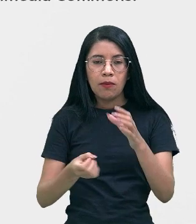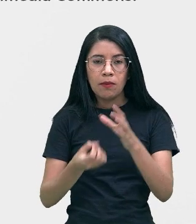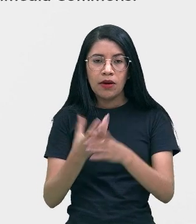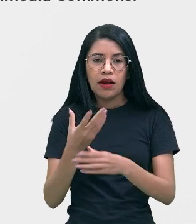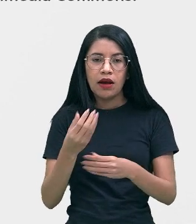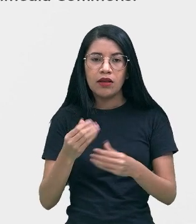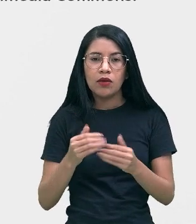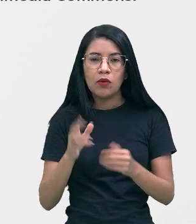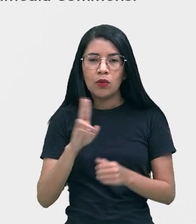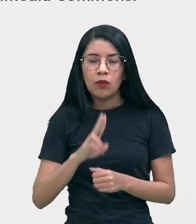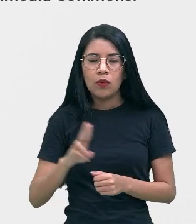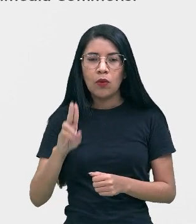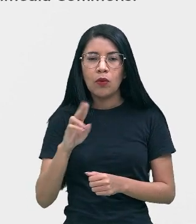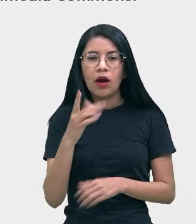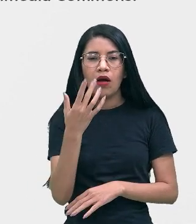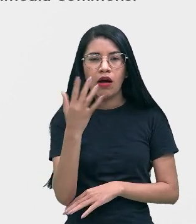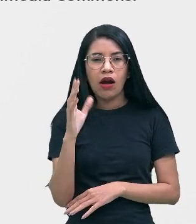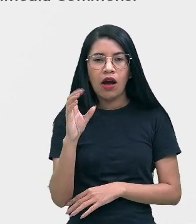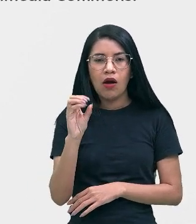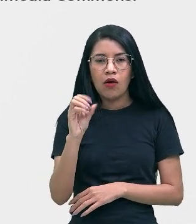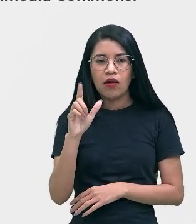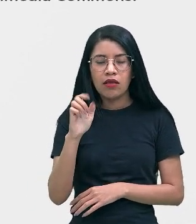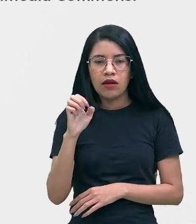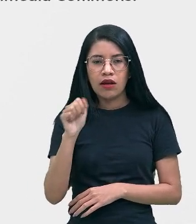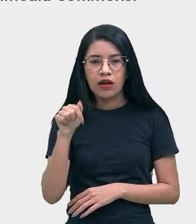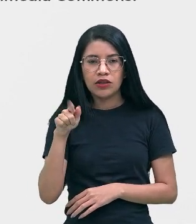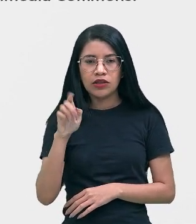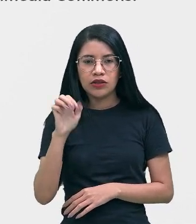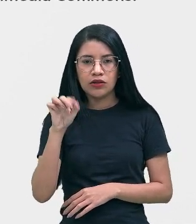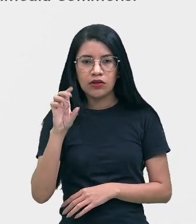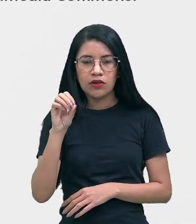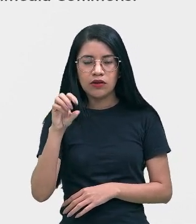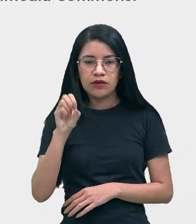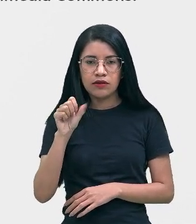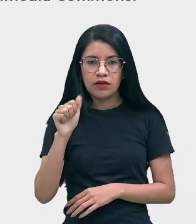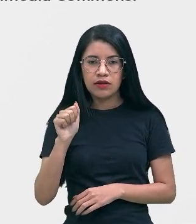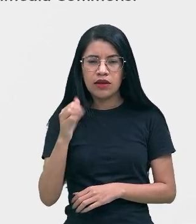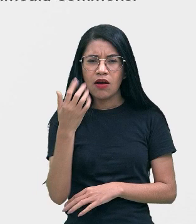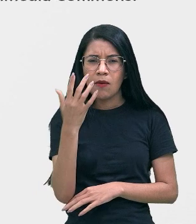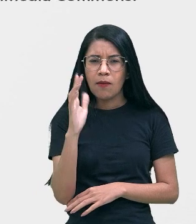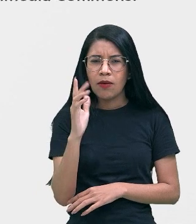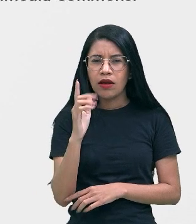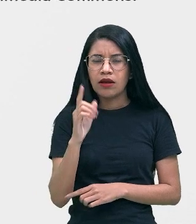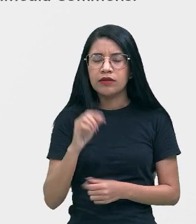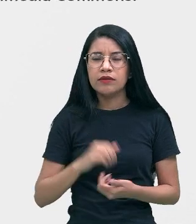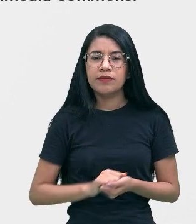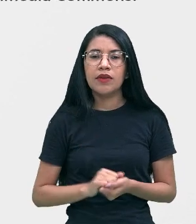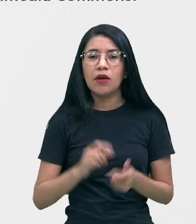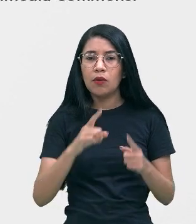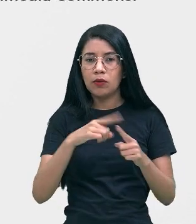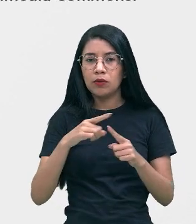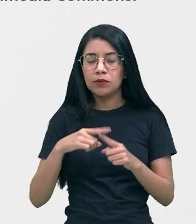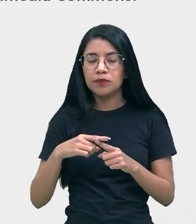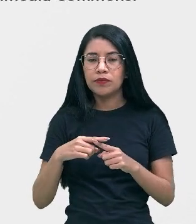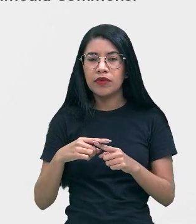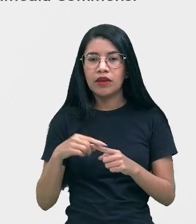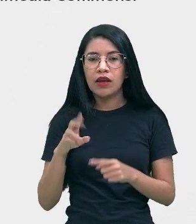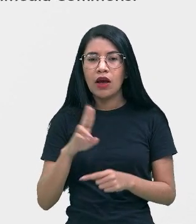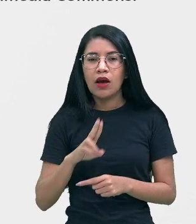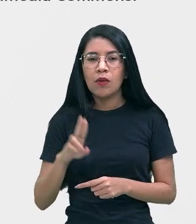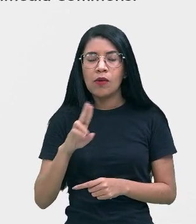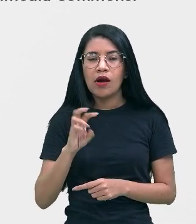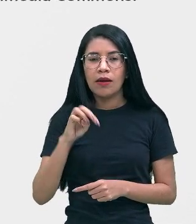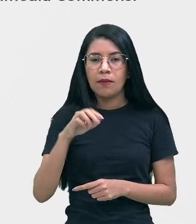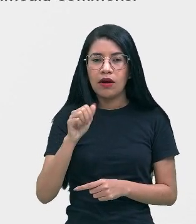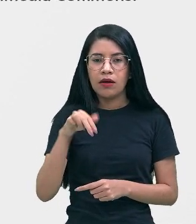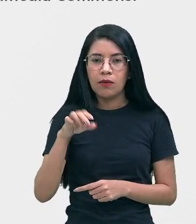de oleaginosas. Oleaginosas são plantas, são um tipo de plantas. Entre elas a mamona,